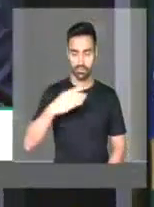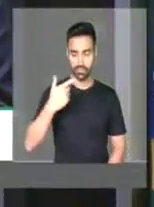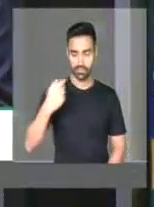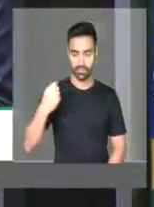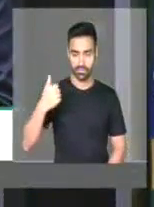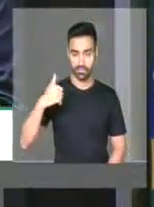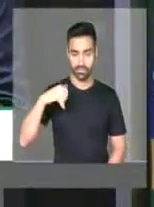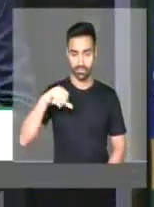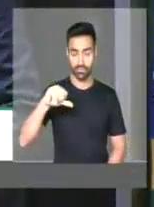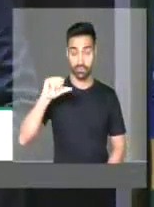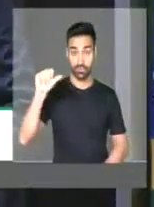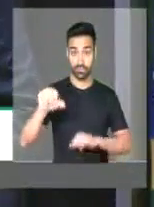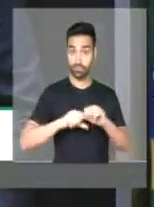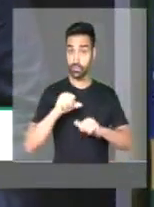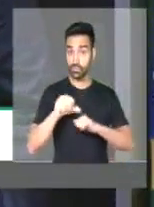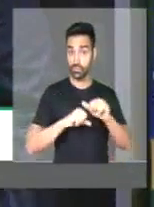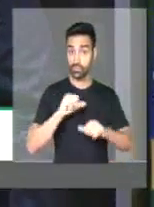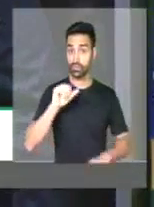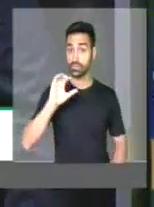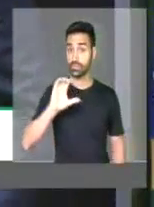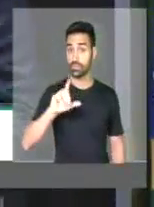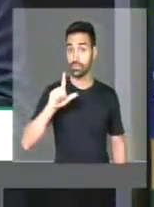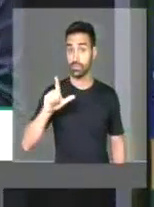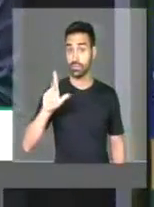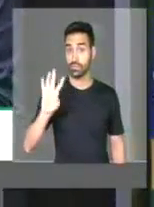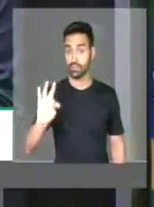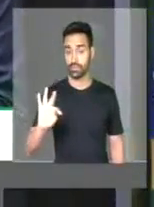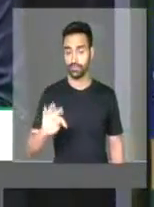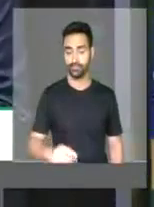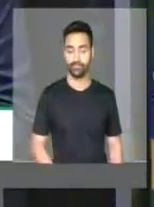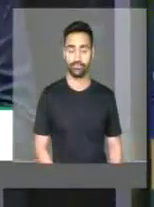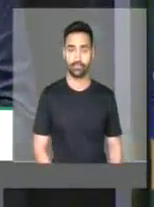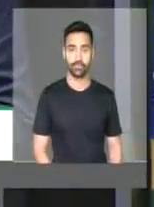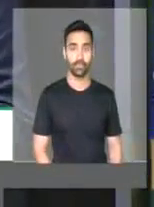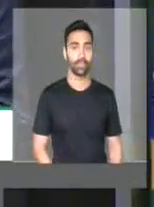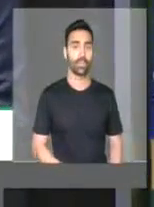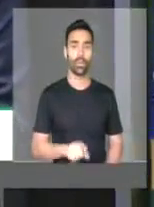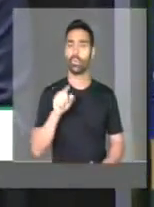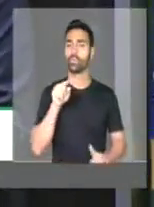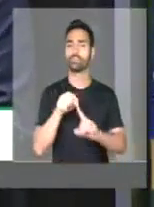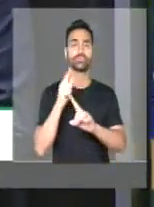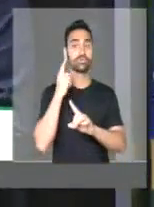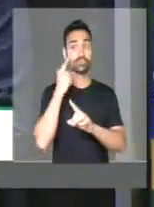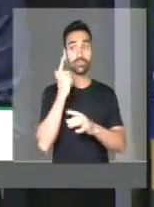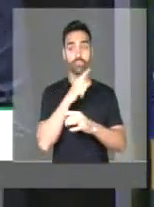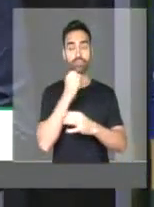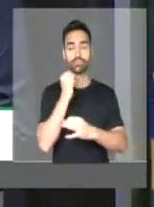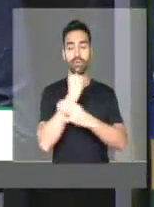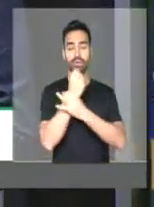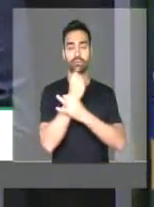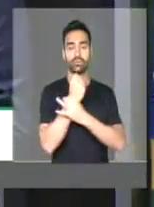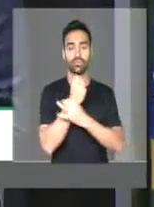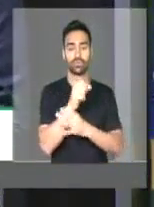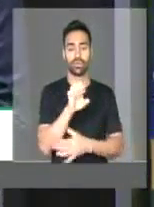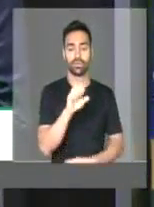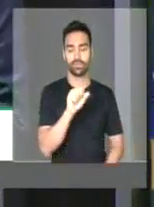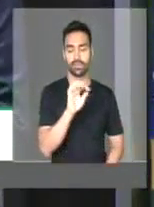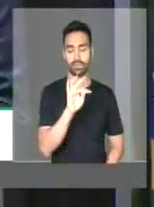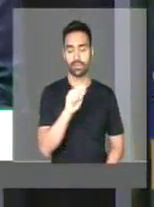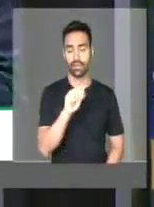995/2019, alterando a CLT com o objetivo de garantir a estabilidade provisória